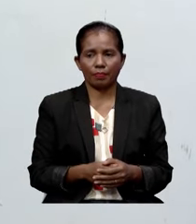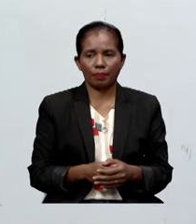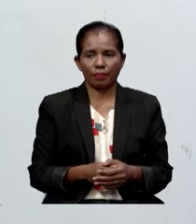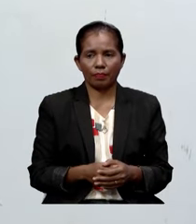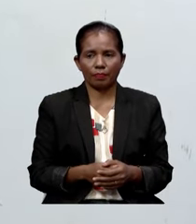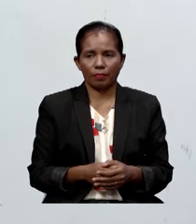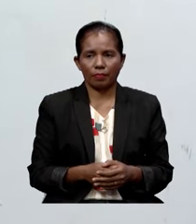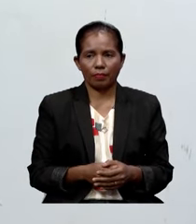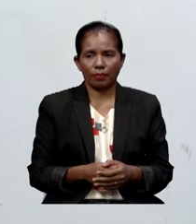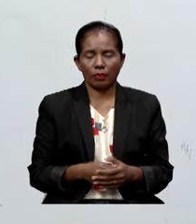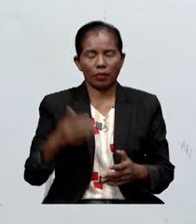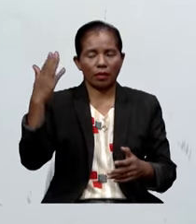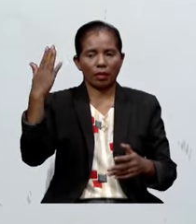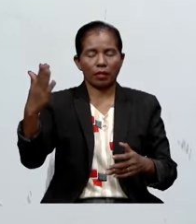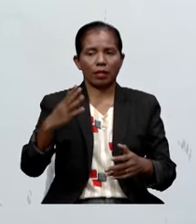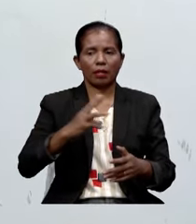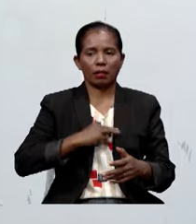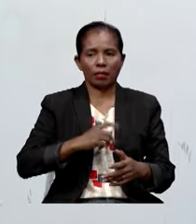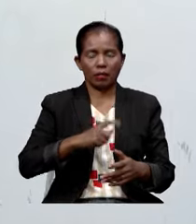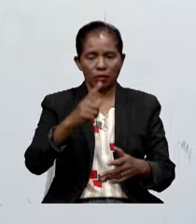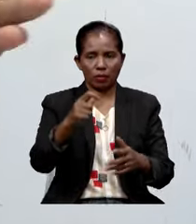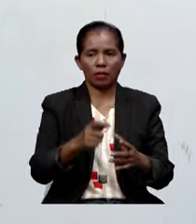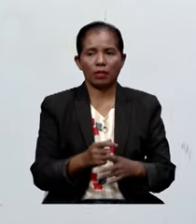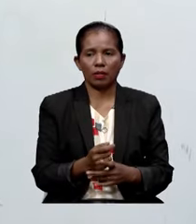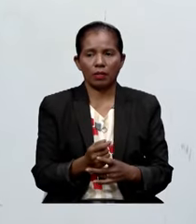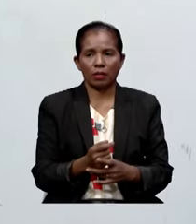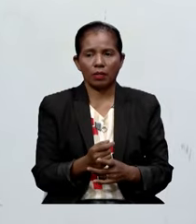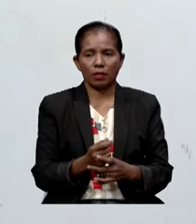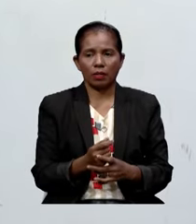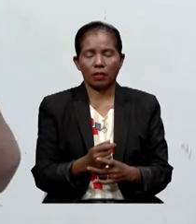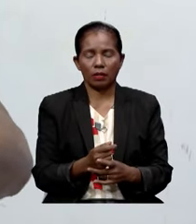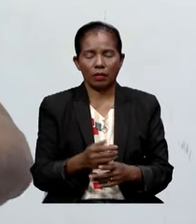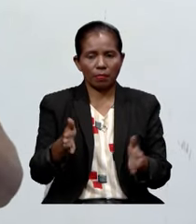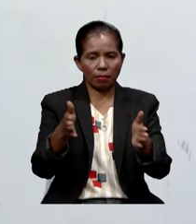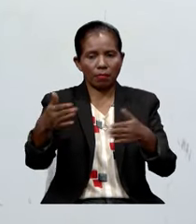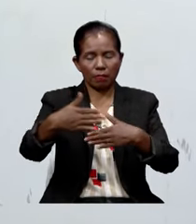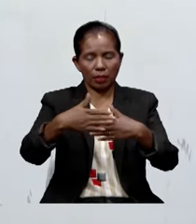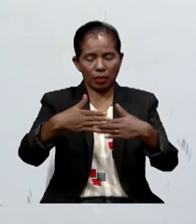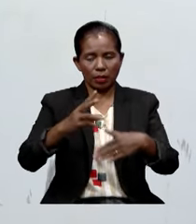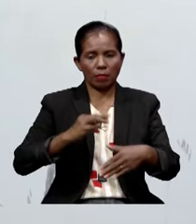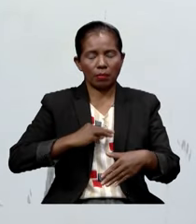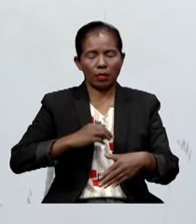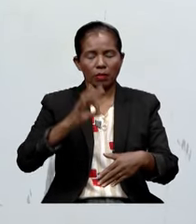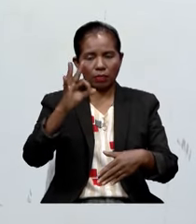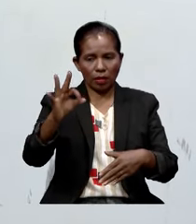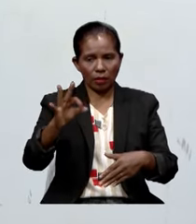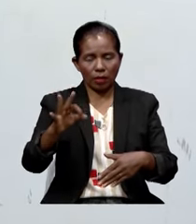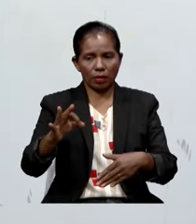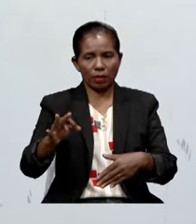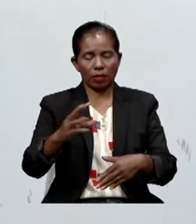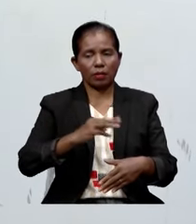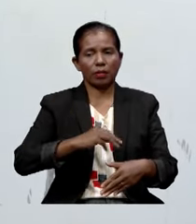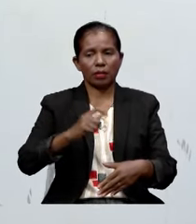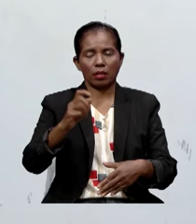motasahe ne ia na tarboranian ni batas kes ida ba ma batas kes ia manufai o na tarbor ni mata